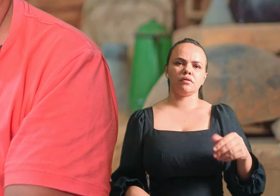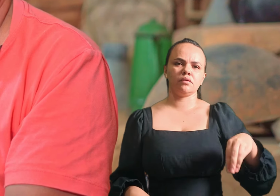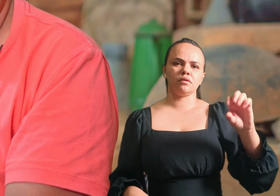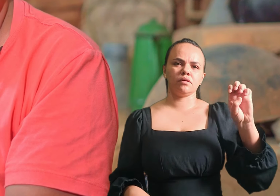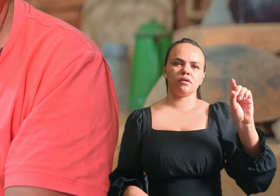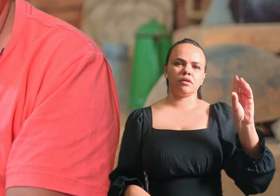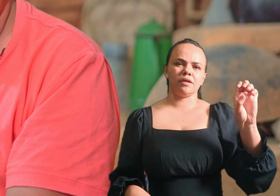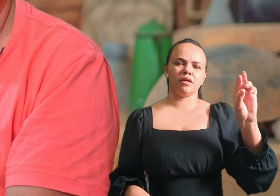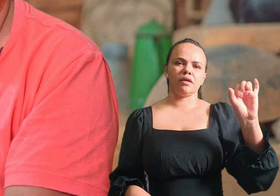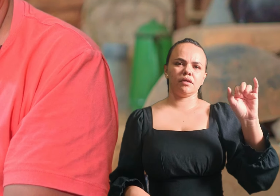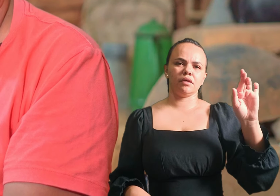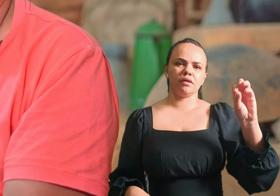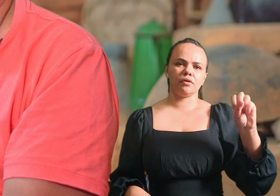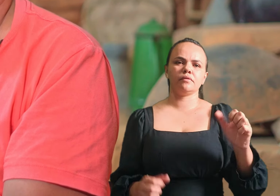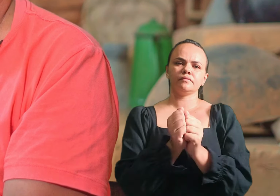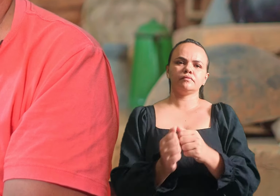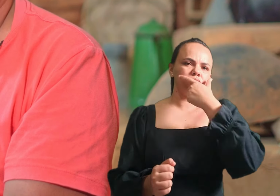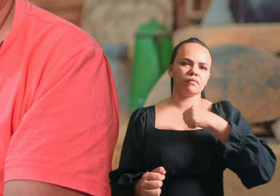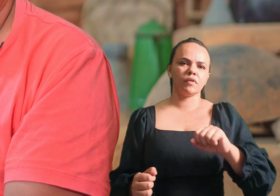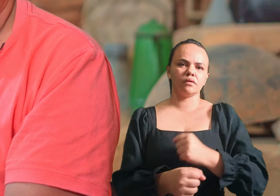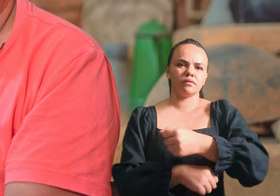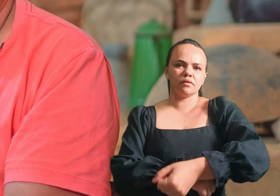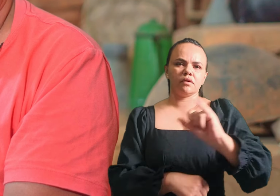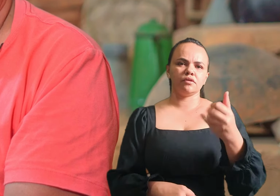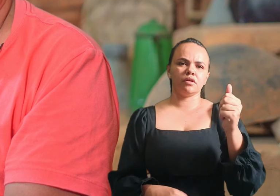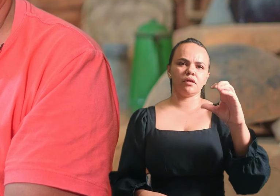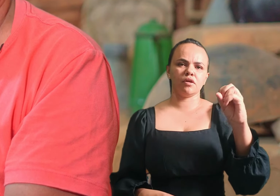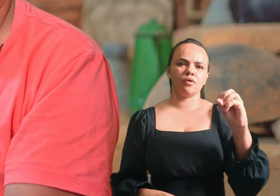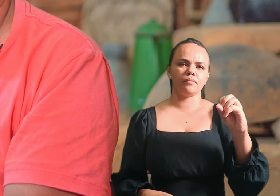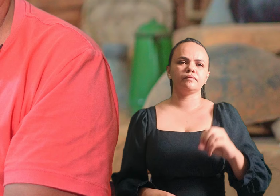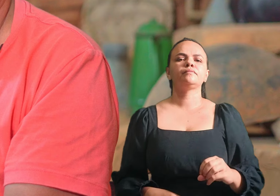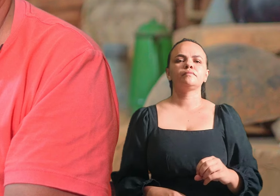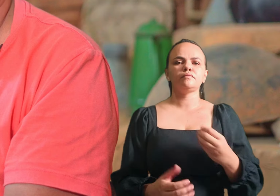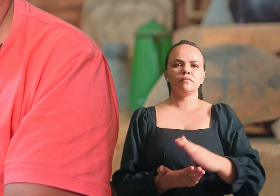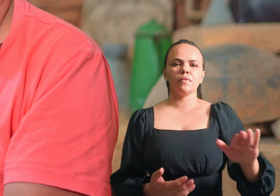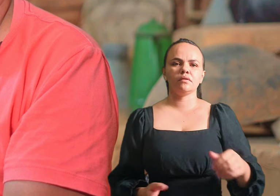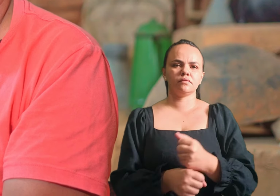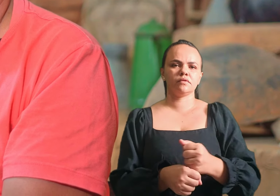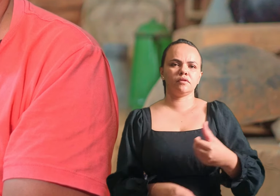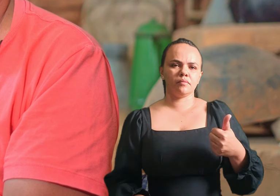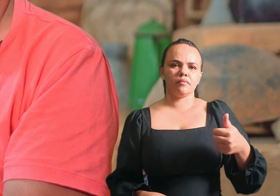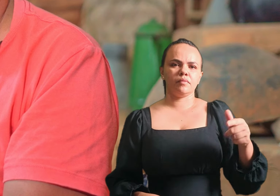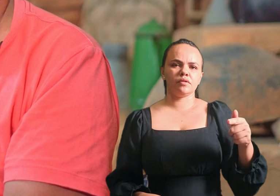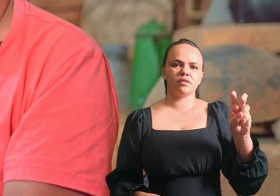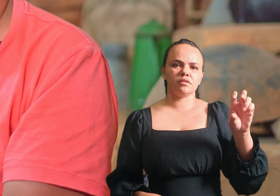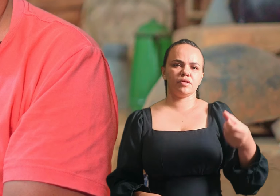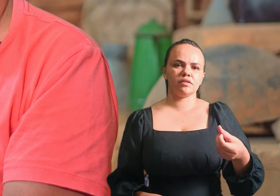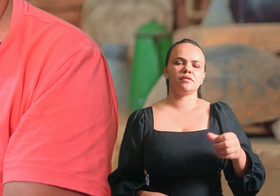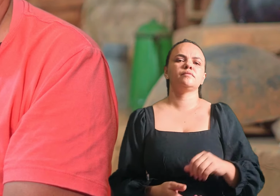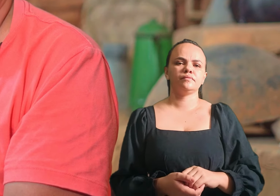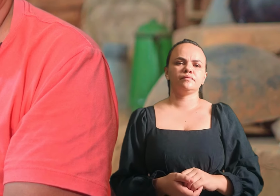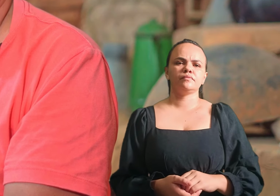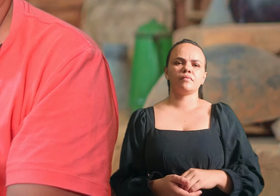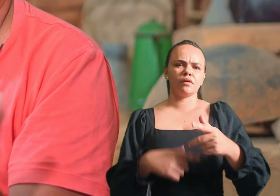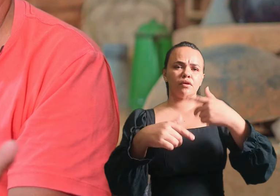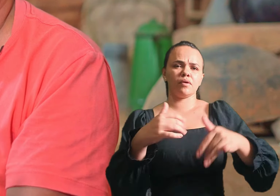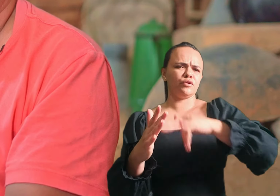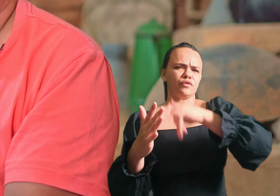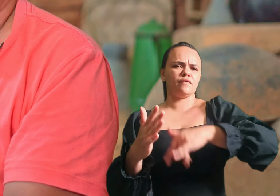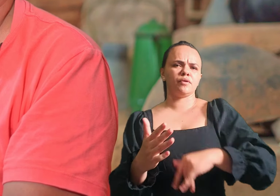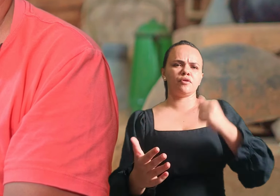escravo Jacó e que isso ocorreu no ano de 1756 Quando você vai para os documentos